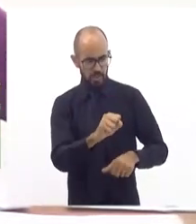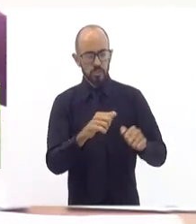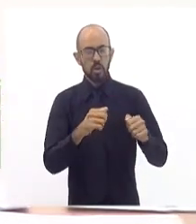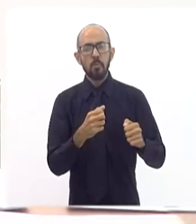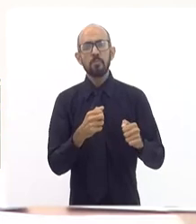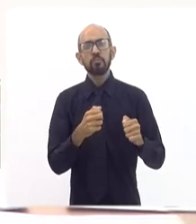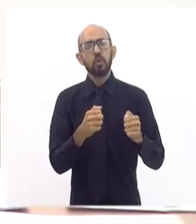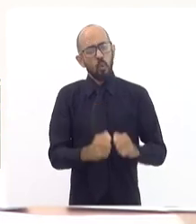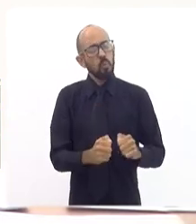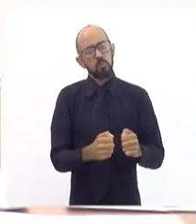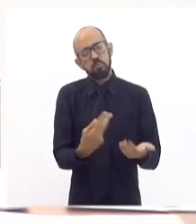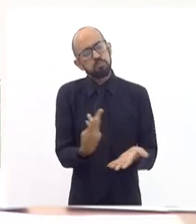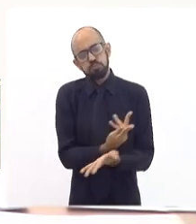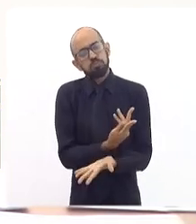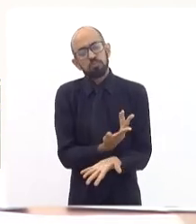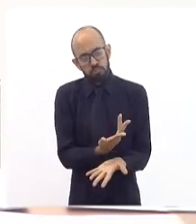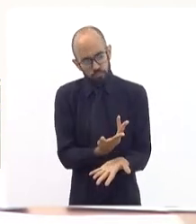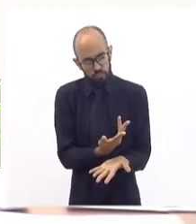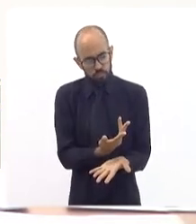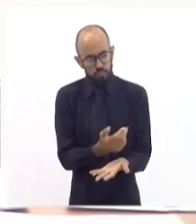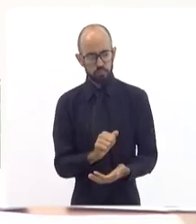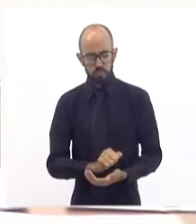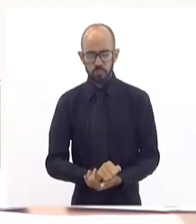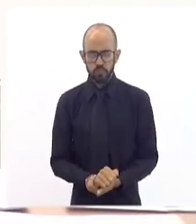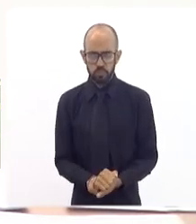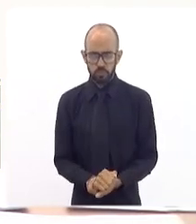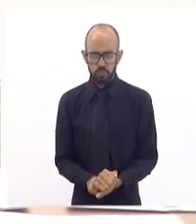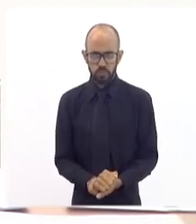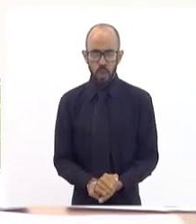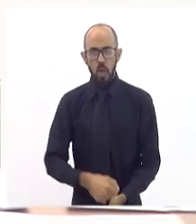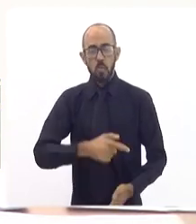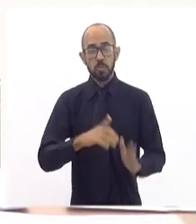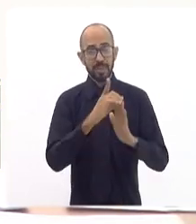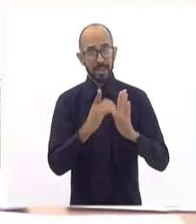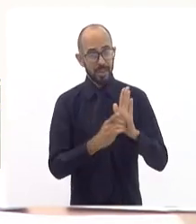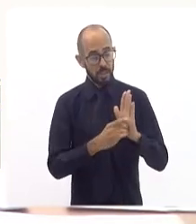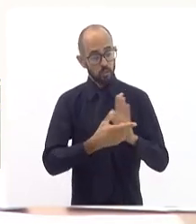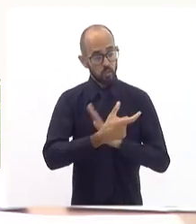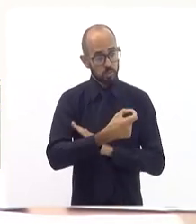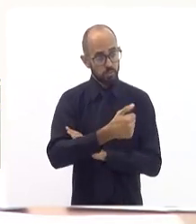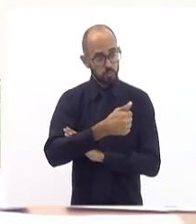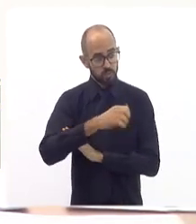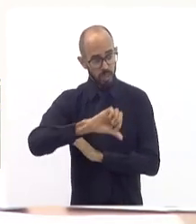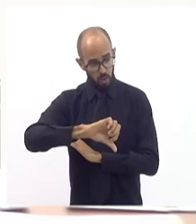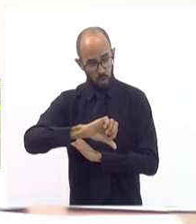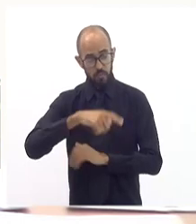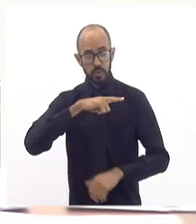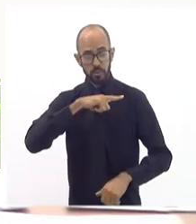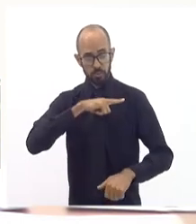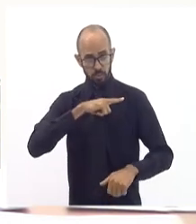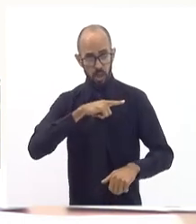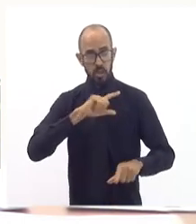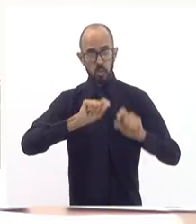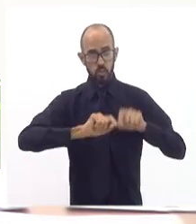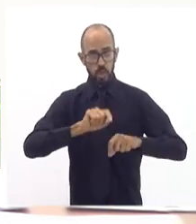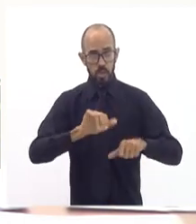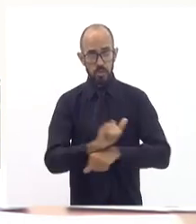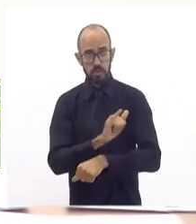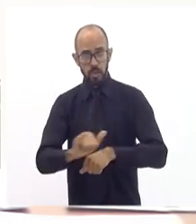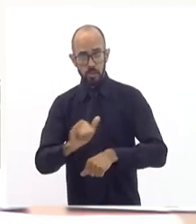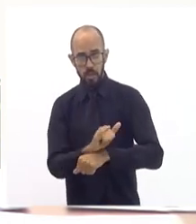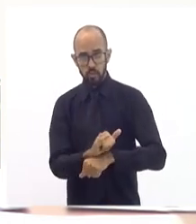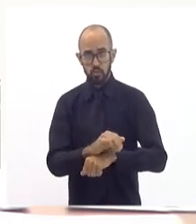poderia acontecer nesse acidente onde é que esta dose 2019 estabelece que podem ser considerados estratégicos